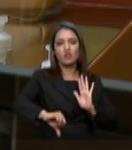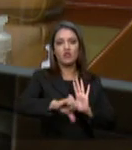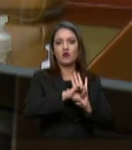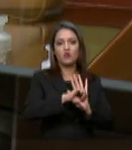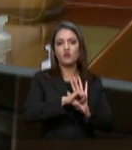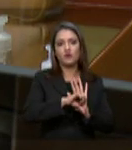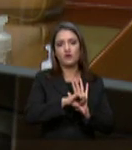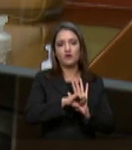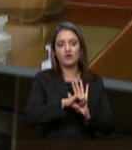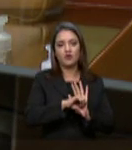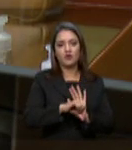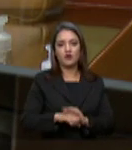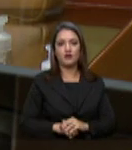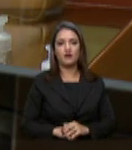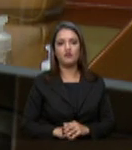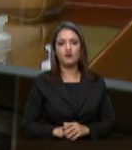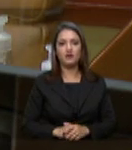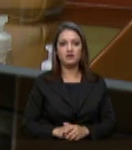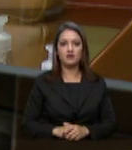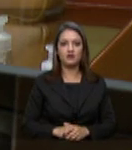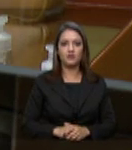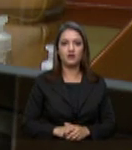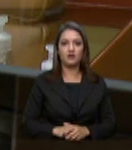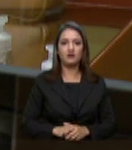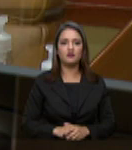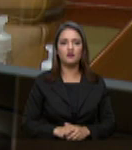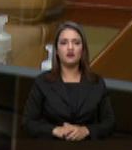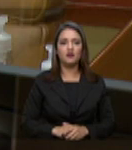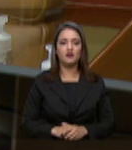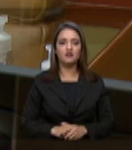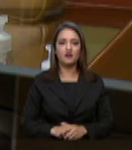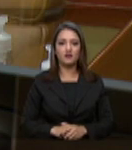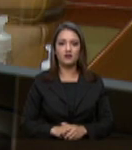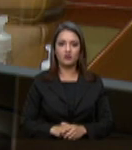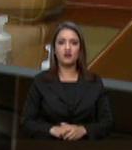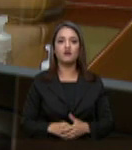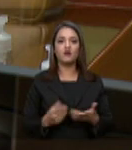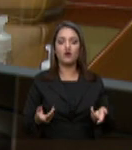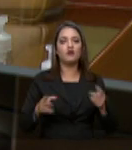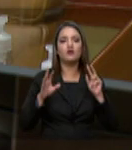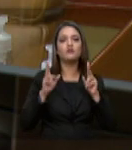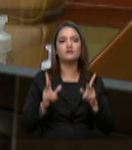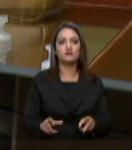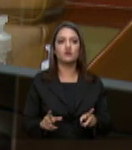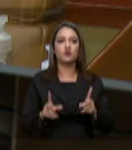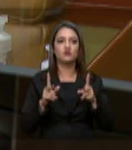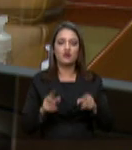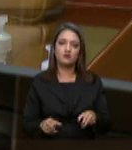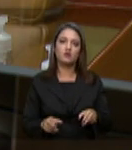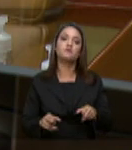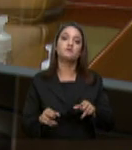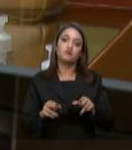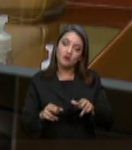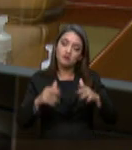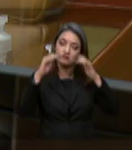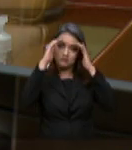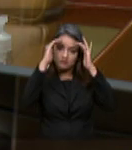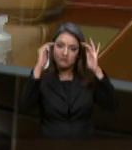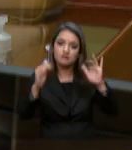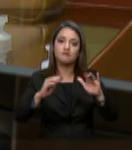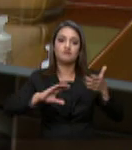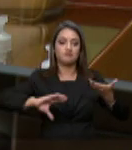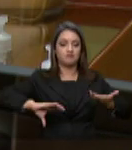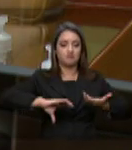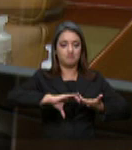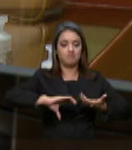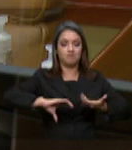e a diz que aqui se cuidou de outra parte o respeito absoluto aos parlamentos no caso ao nosso congresso nacional